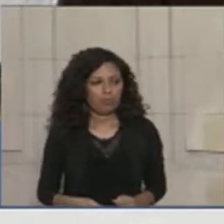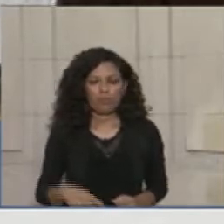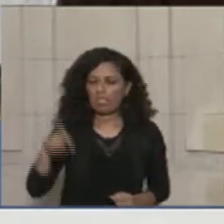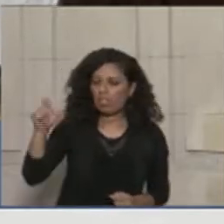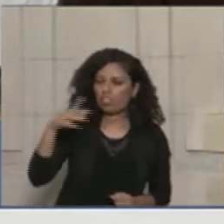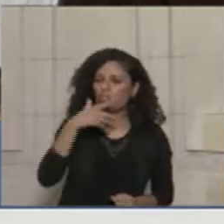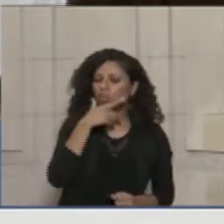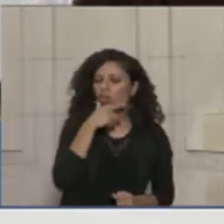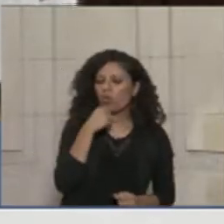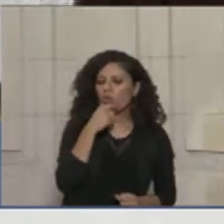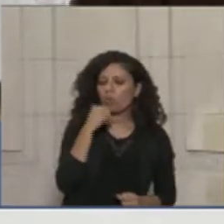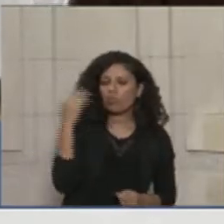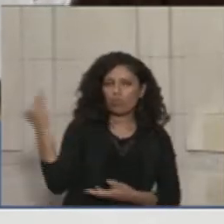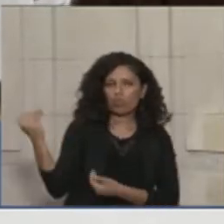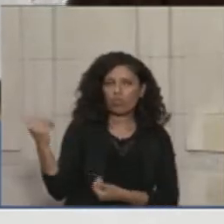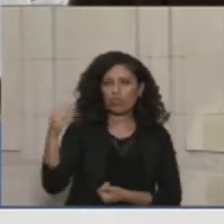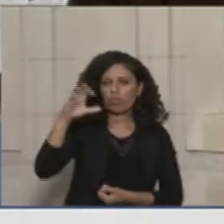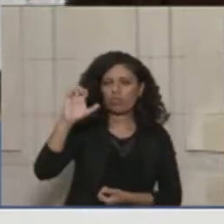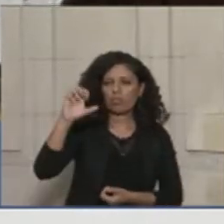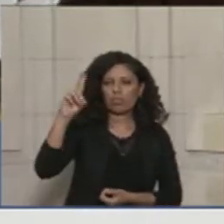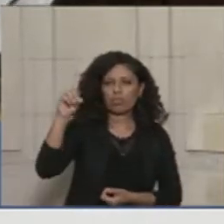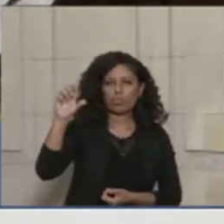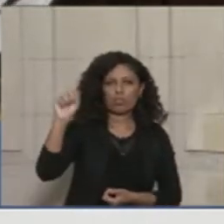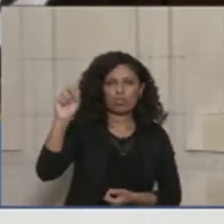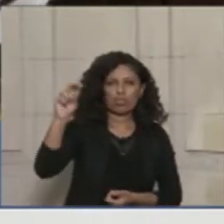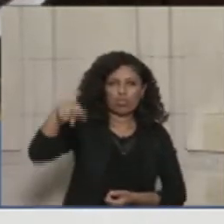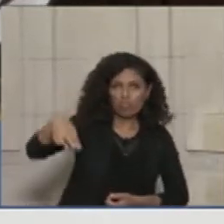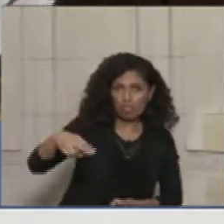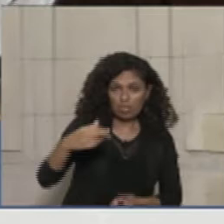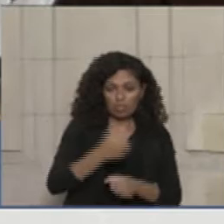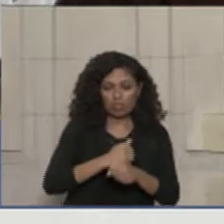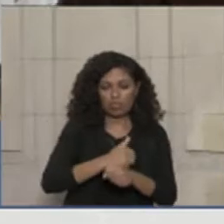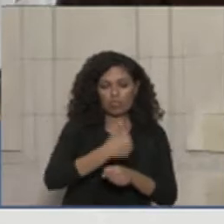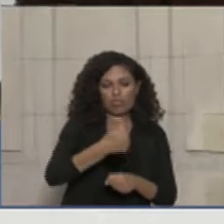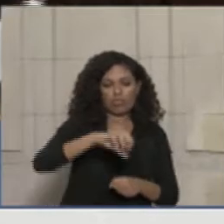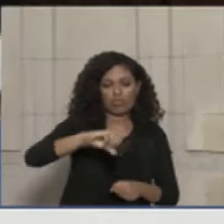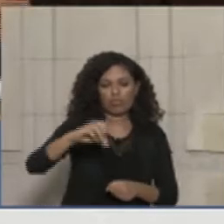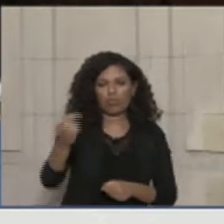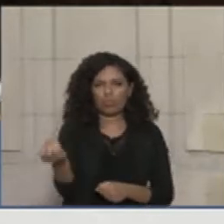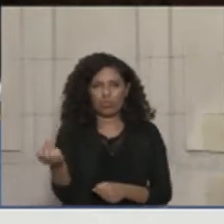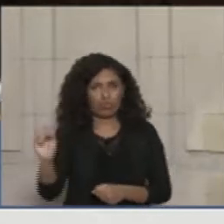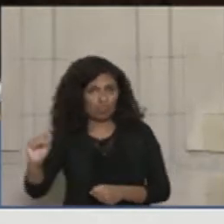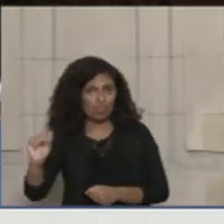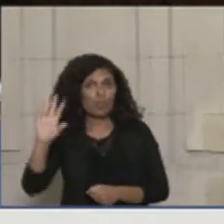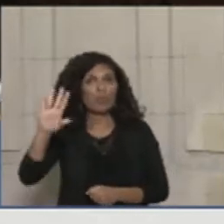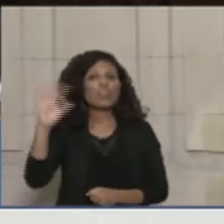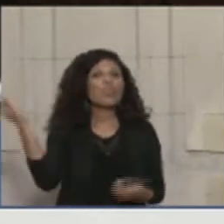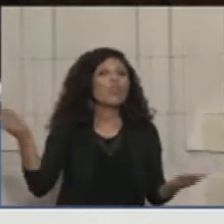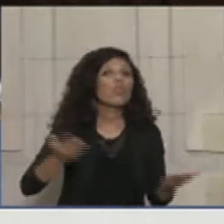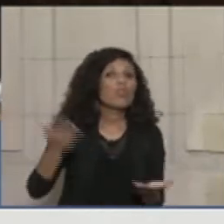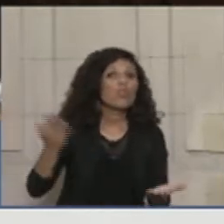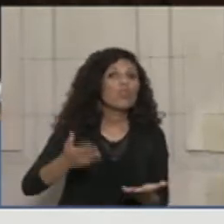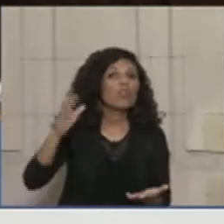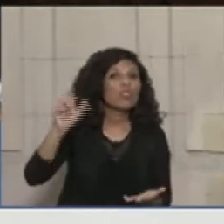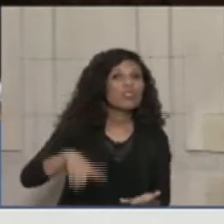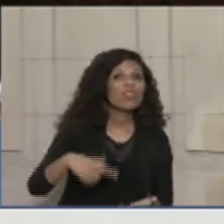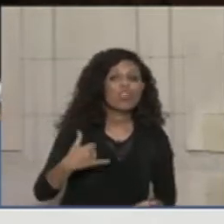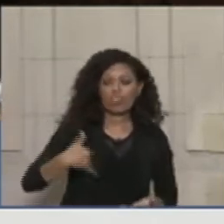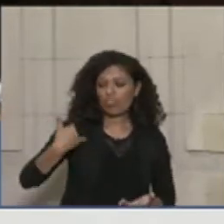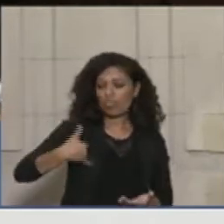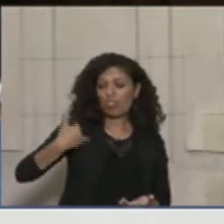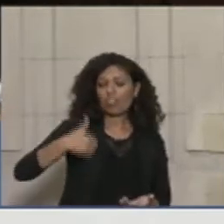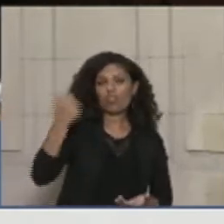Luiz em 68, mas hoje é Marcos Vinícius, de 14 anos, um jovem que foi morto com o uniforme